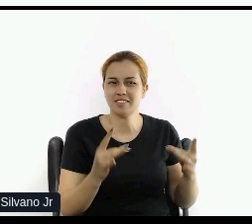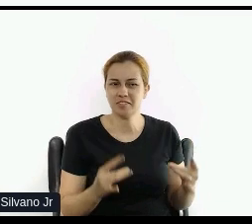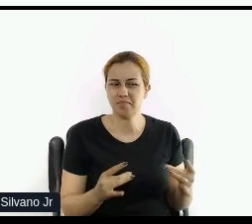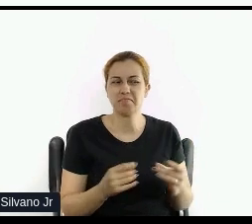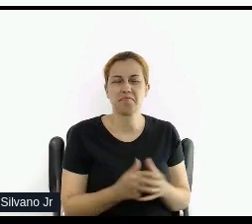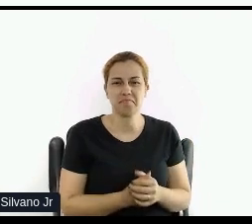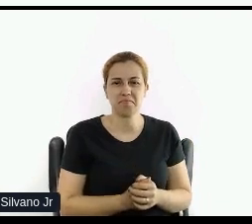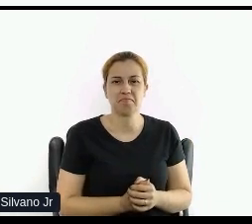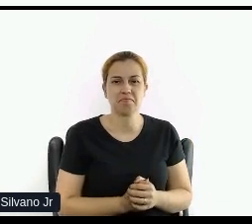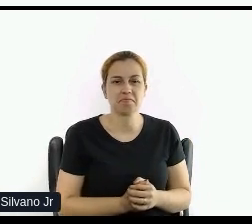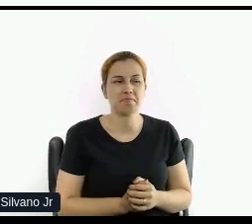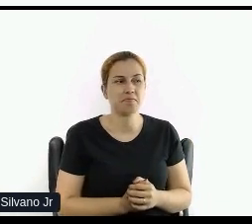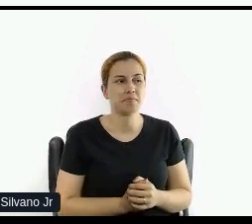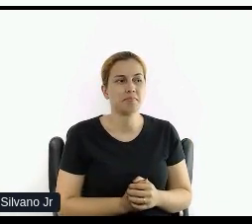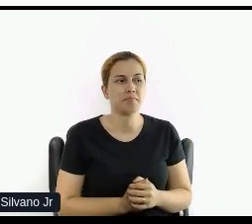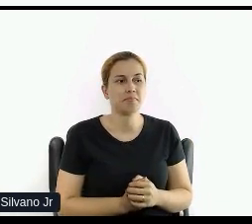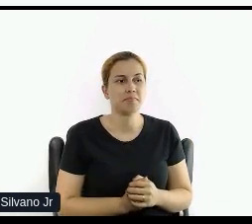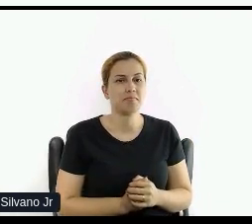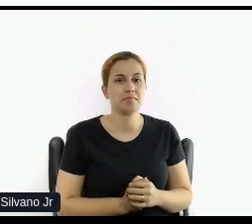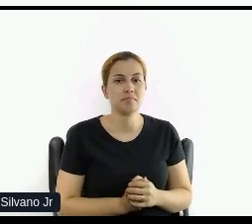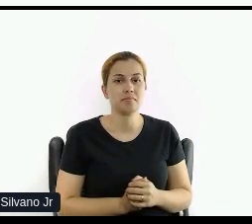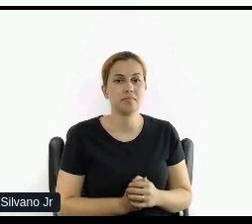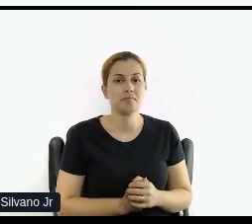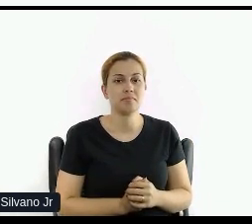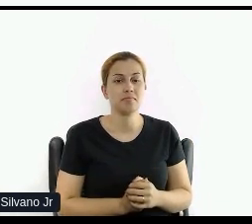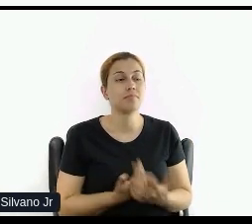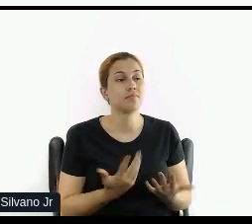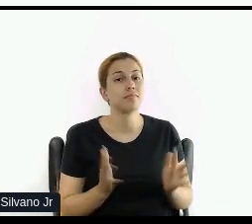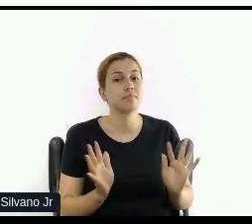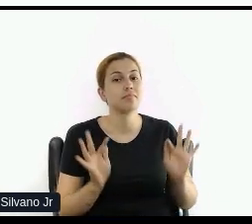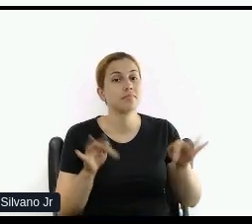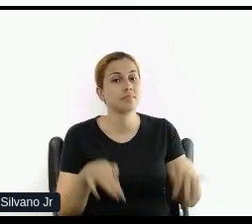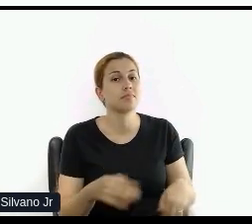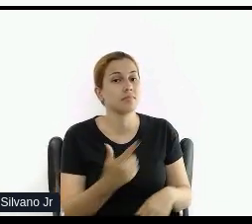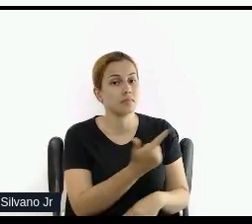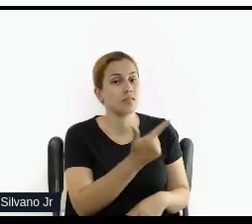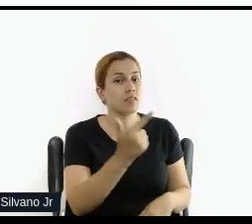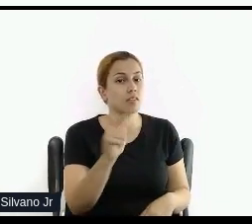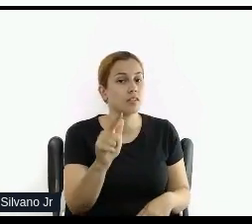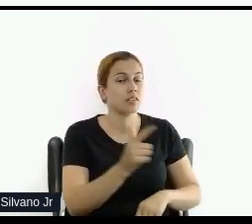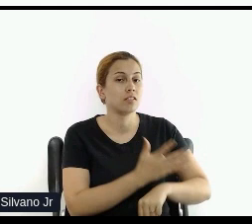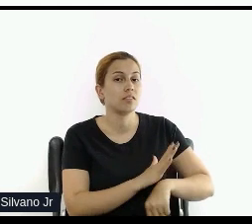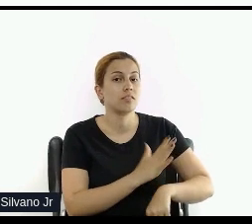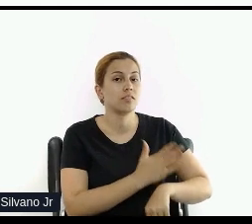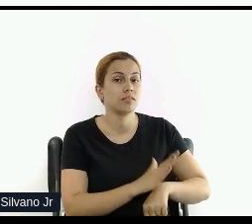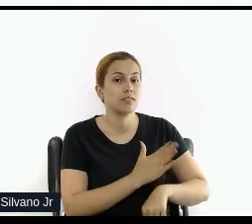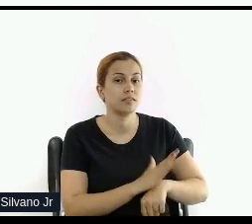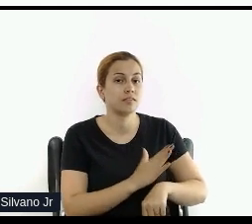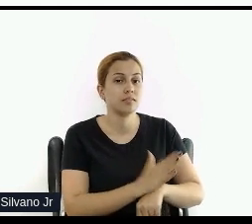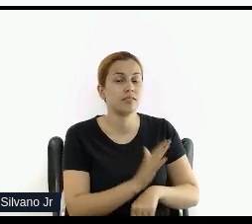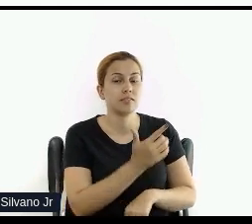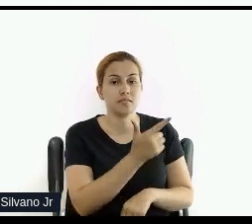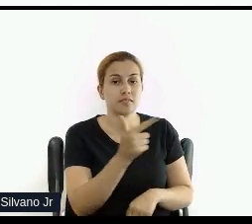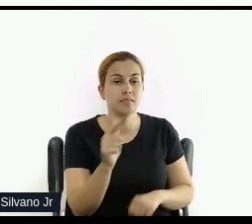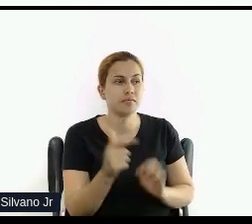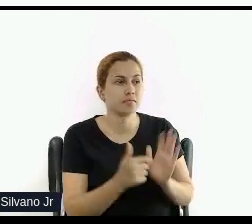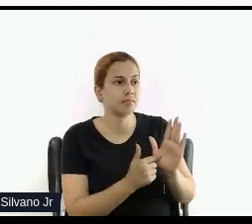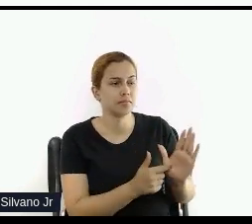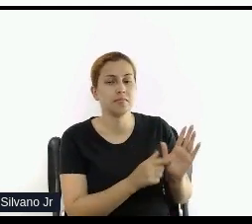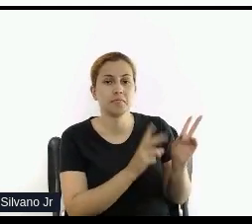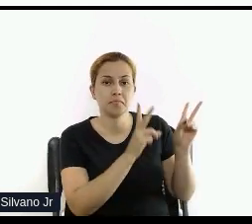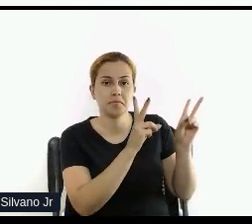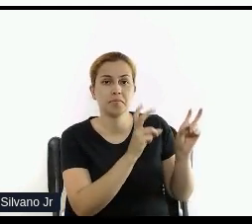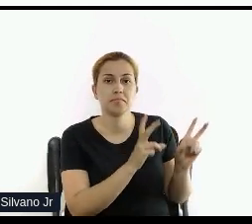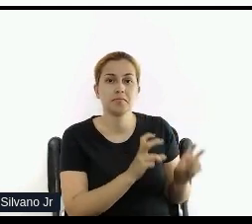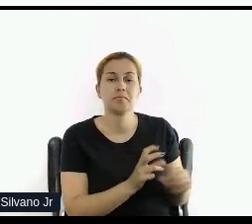sentido, né? E, por fim, eu trouxe uma outra prática, uma segunda prática aí, que vocês também podem olhar depois aí com mais